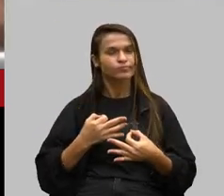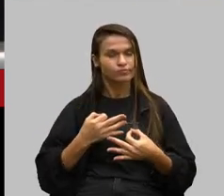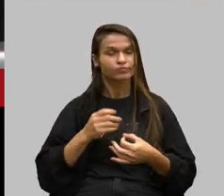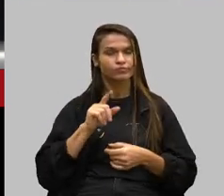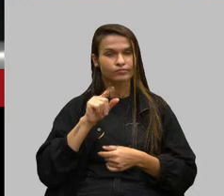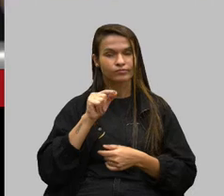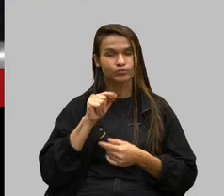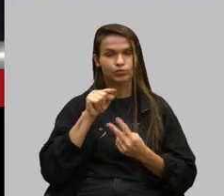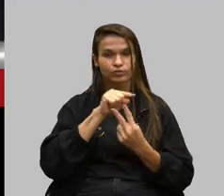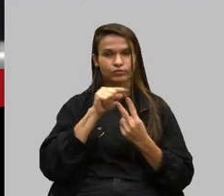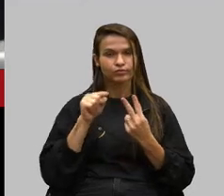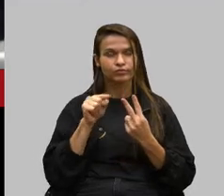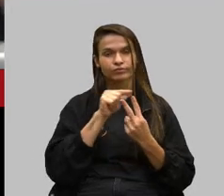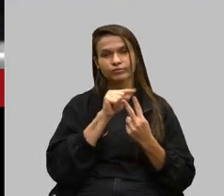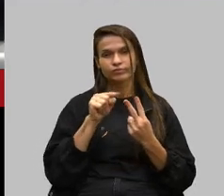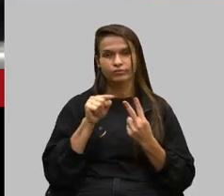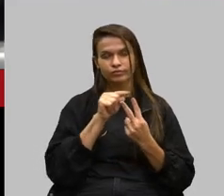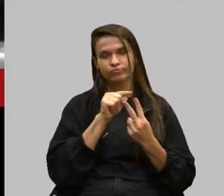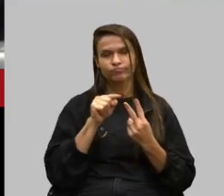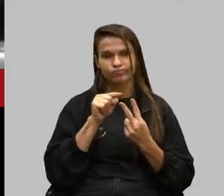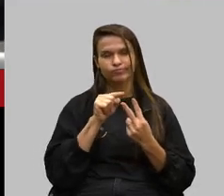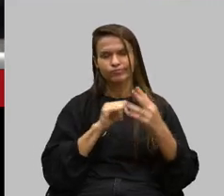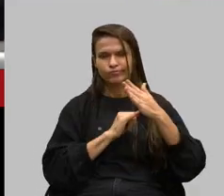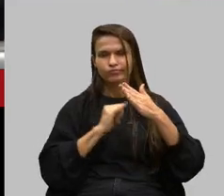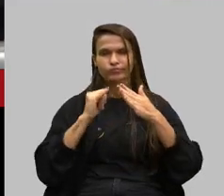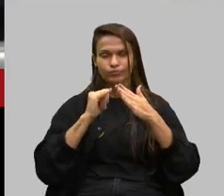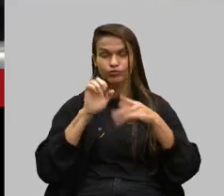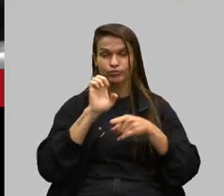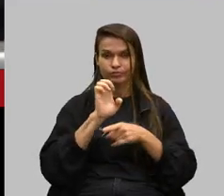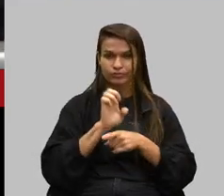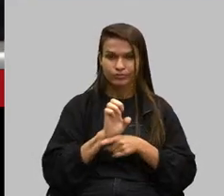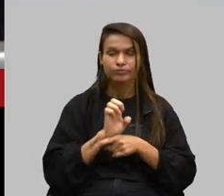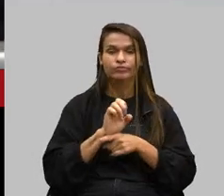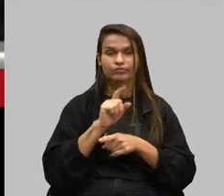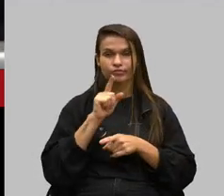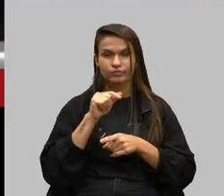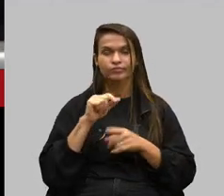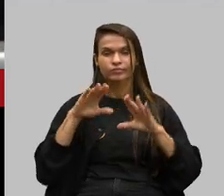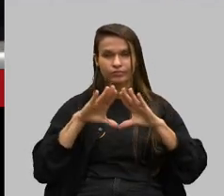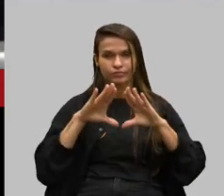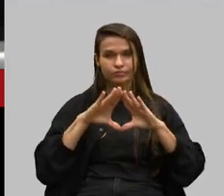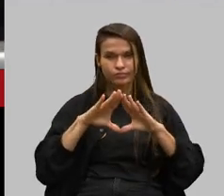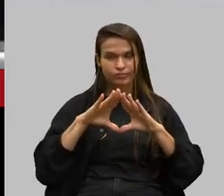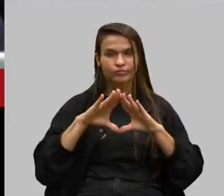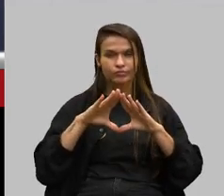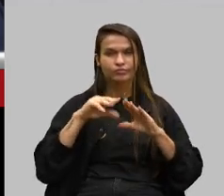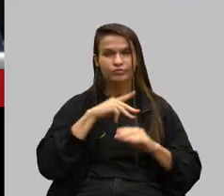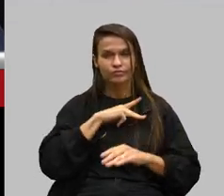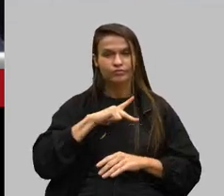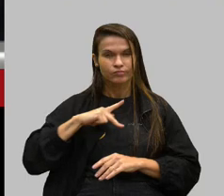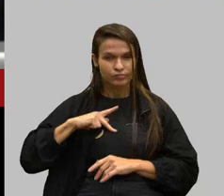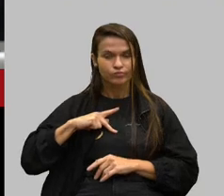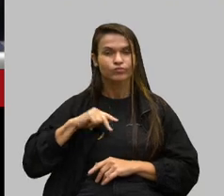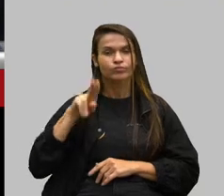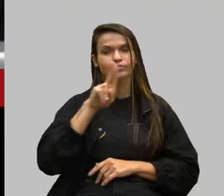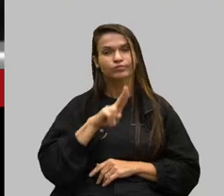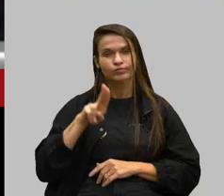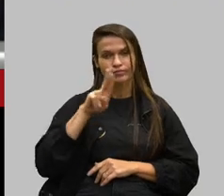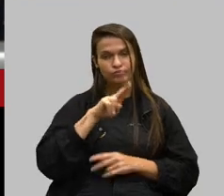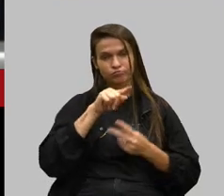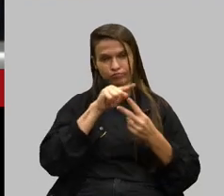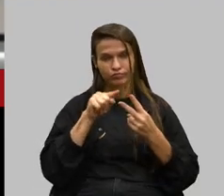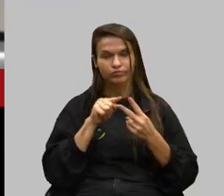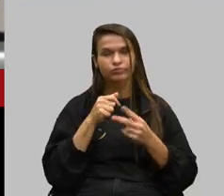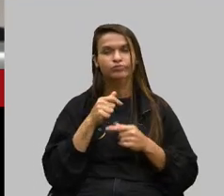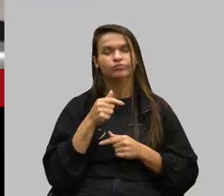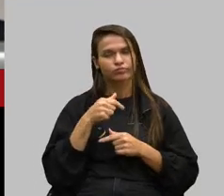as duas duas grandes instituições do estado que são Assembleia Legislativa de Ministério Público a utilizam e Delas a